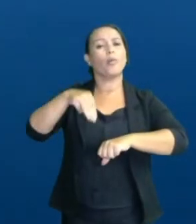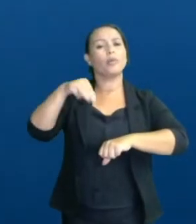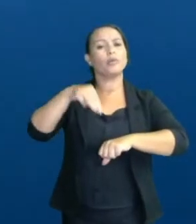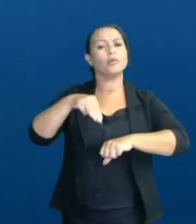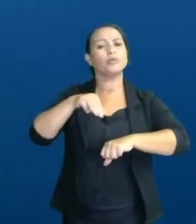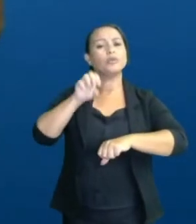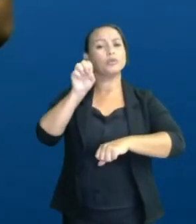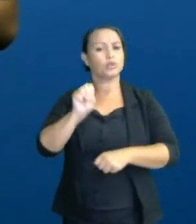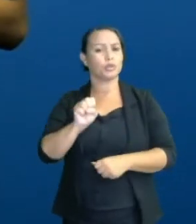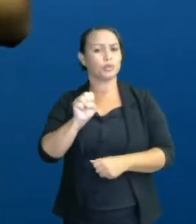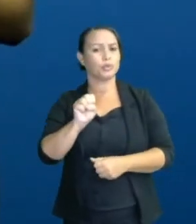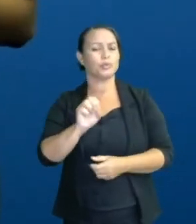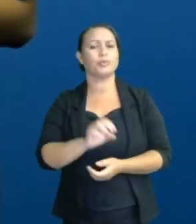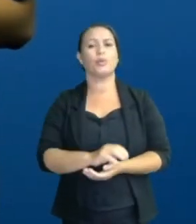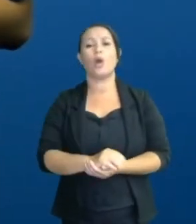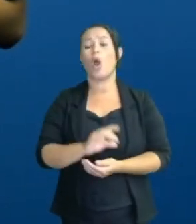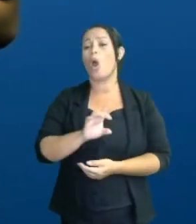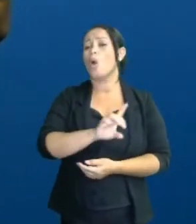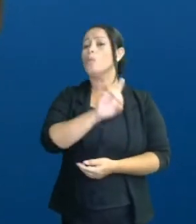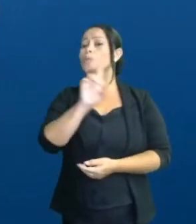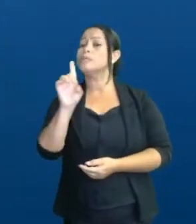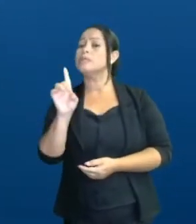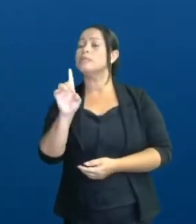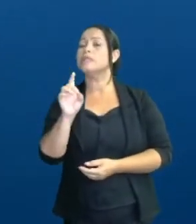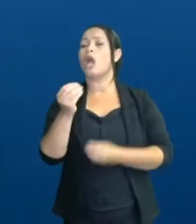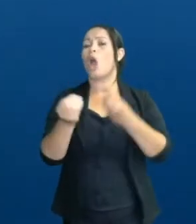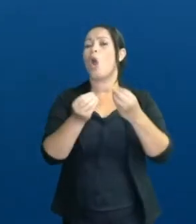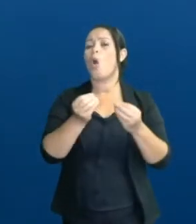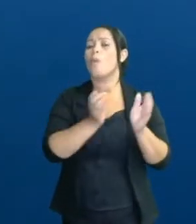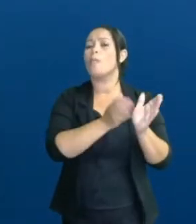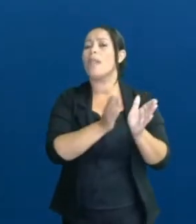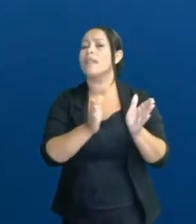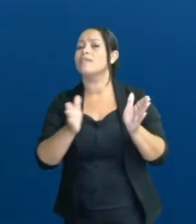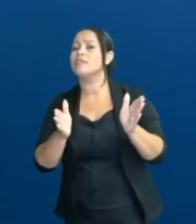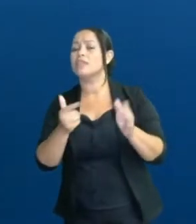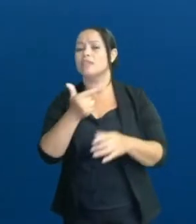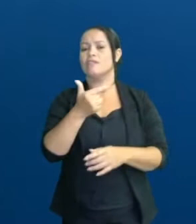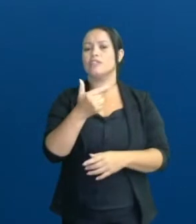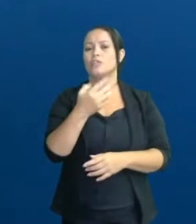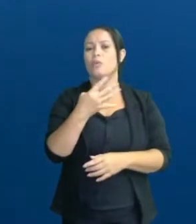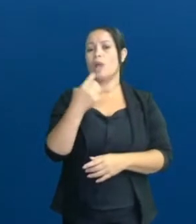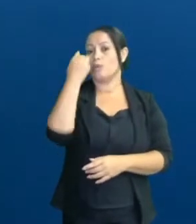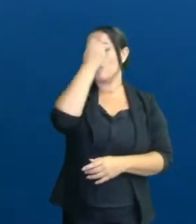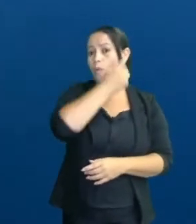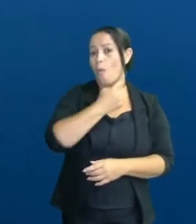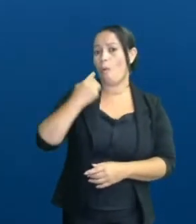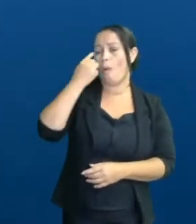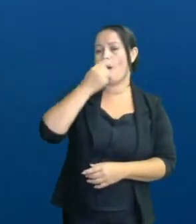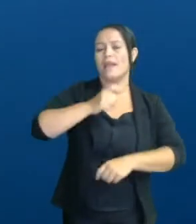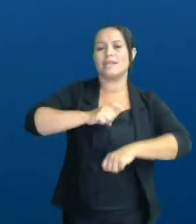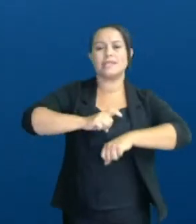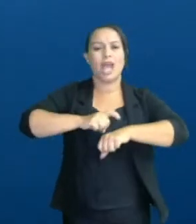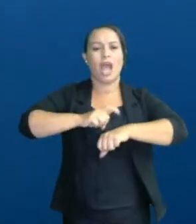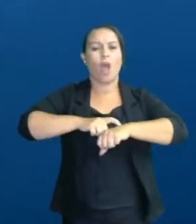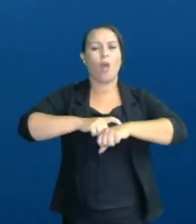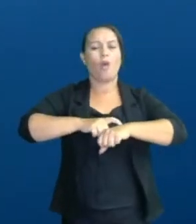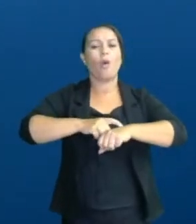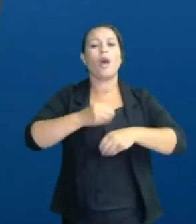minuto e o segundo. O dia, ele é dividido em 24 horas. A hora,